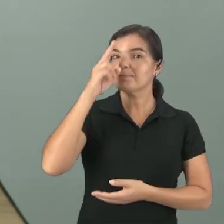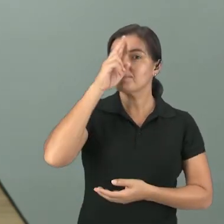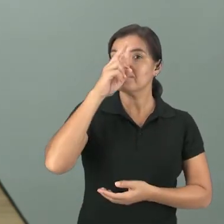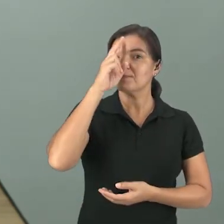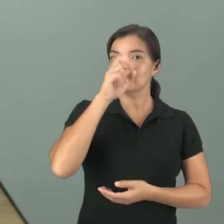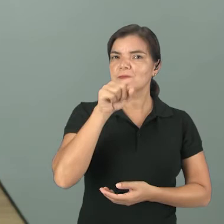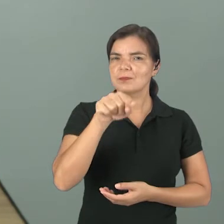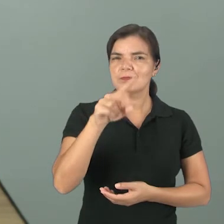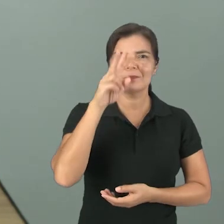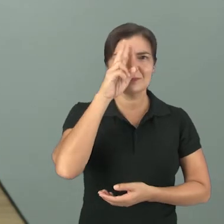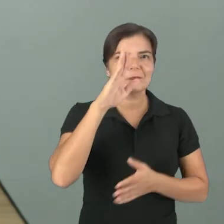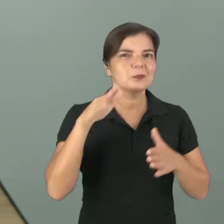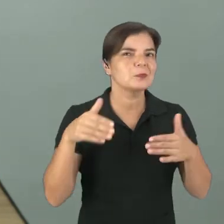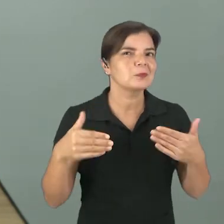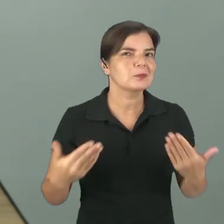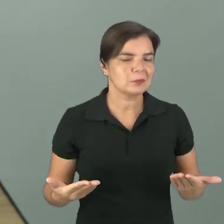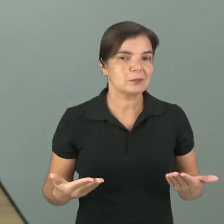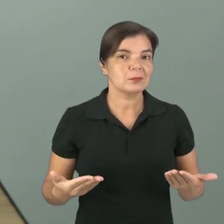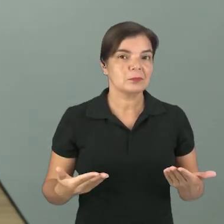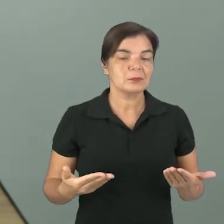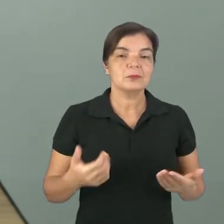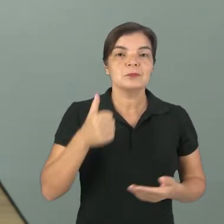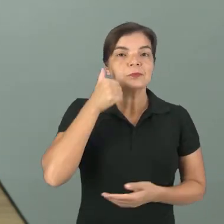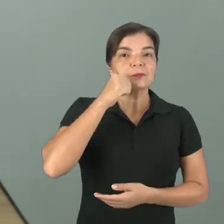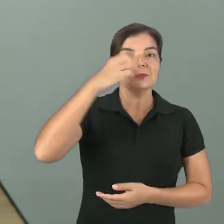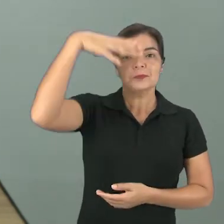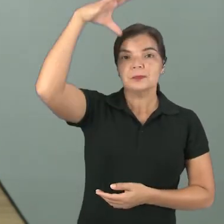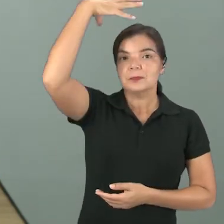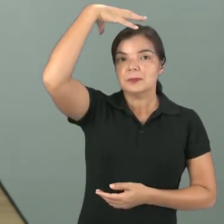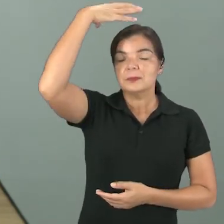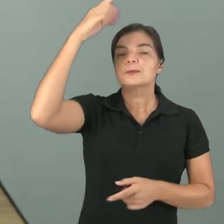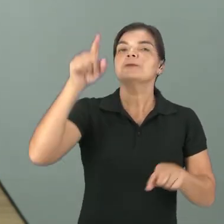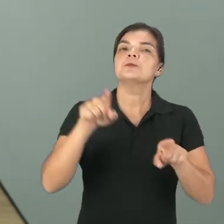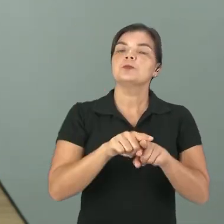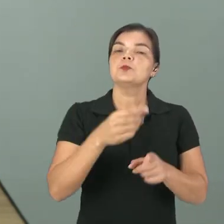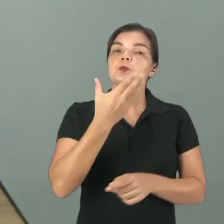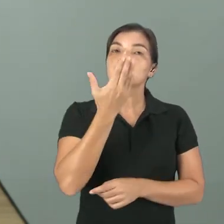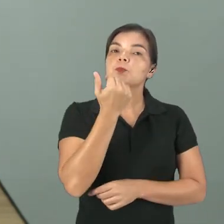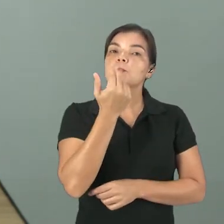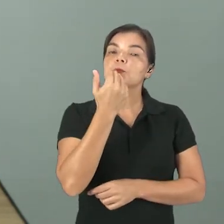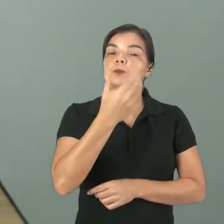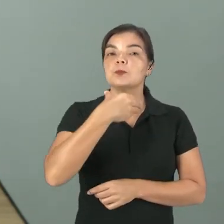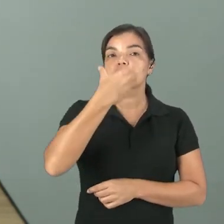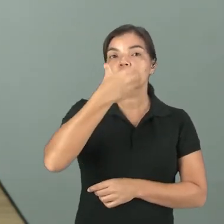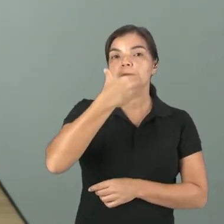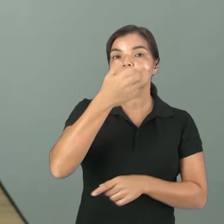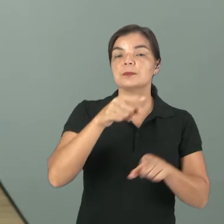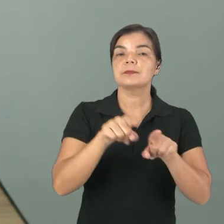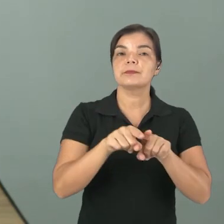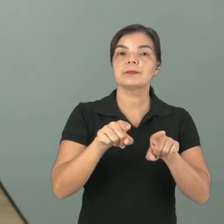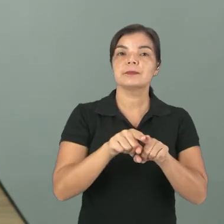histórias aqui, você lembra qual dessas princesas, quando come algo e